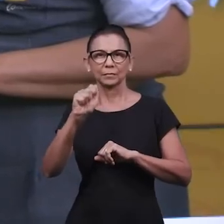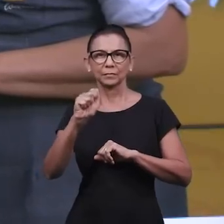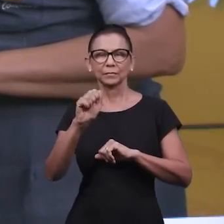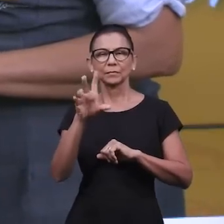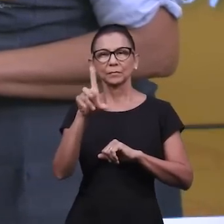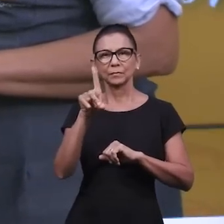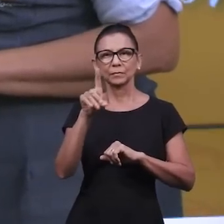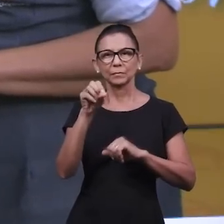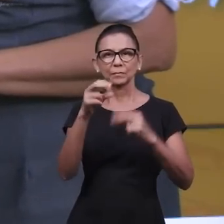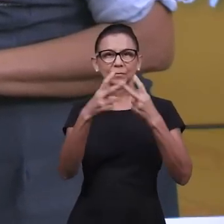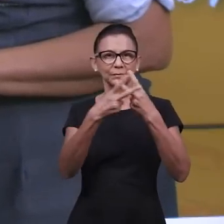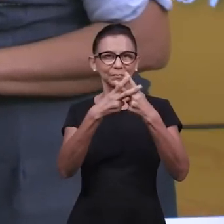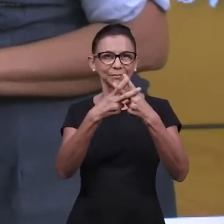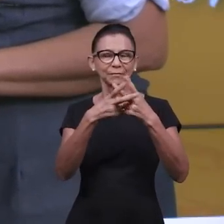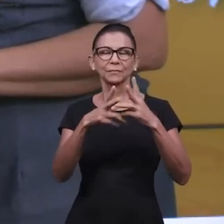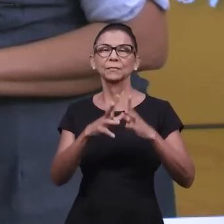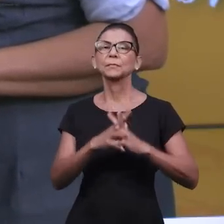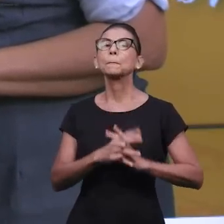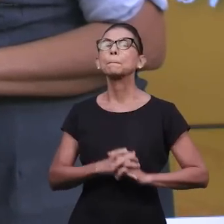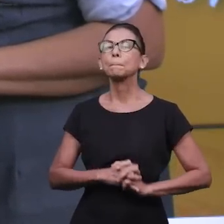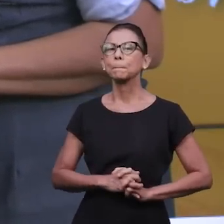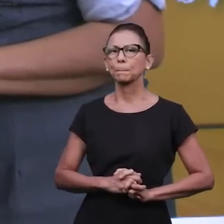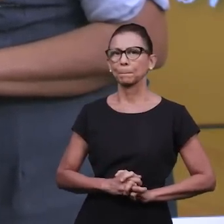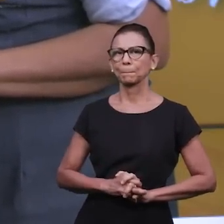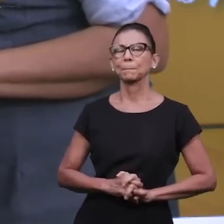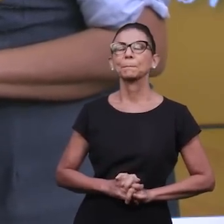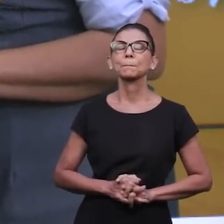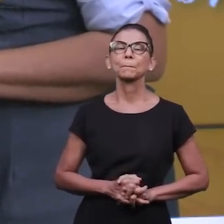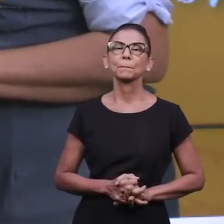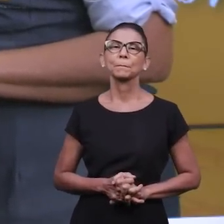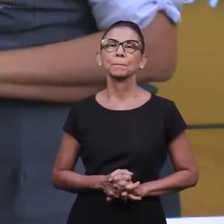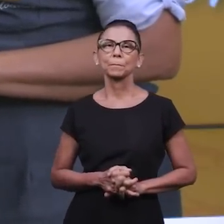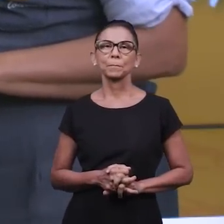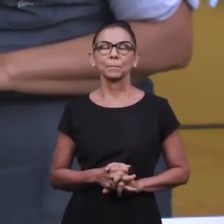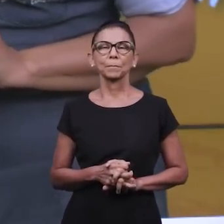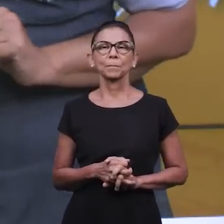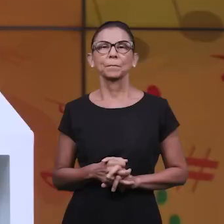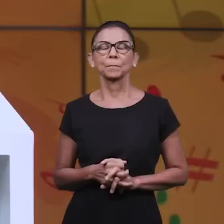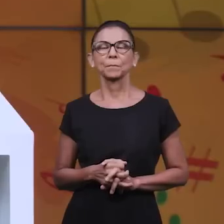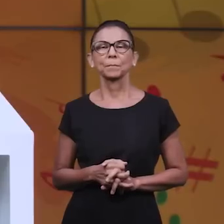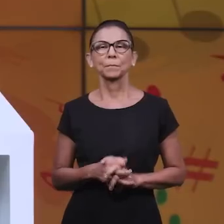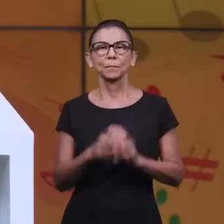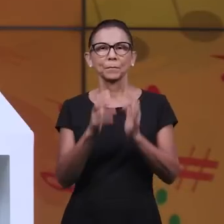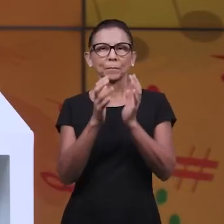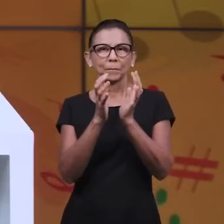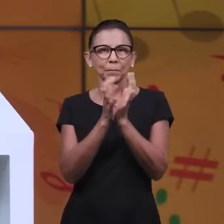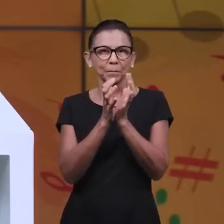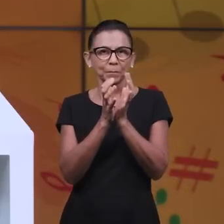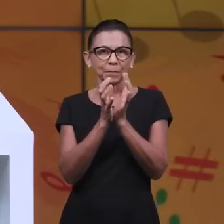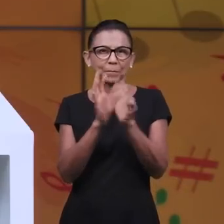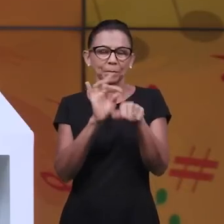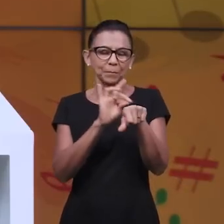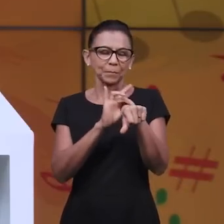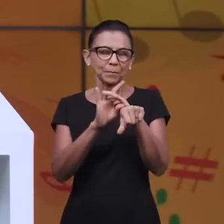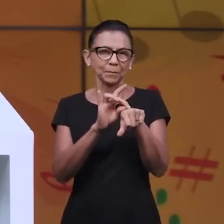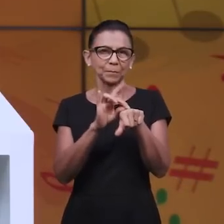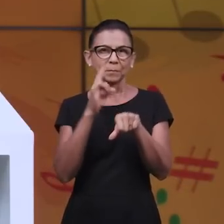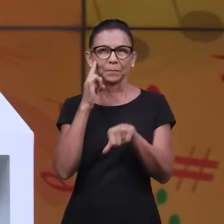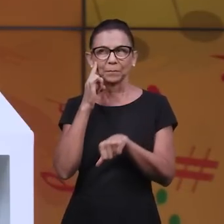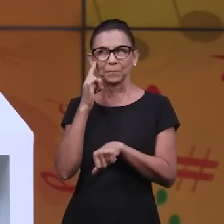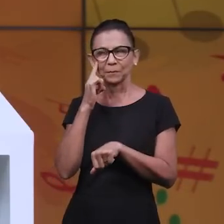sustenido. Ela é a primeira notinha do grupinho das 2 pretinhas. Vamos ver na